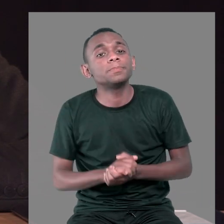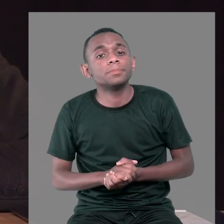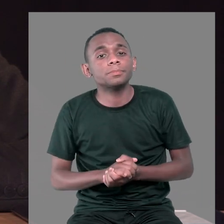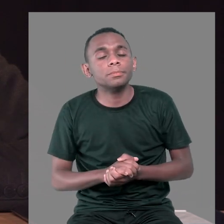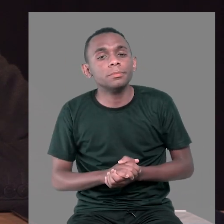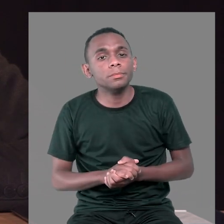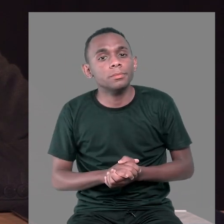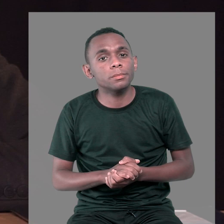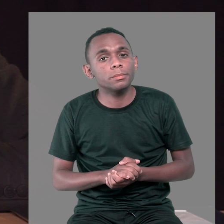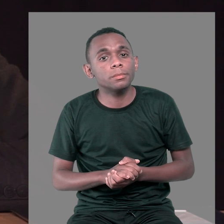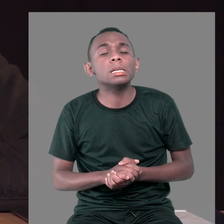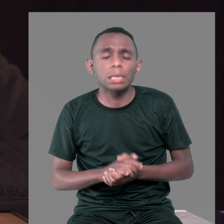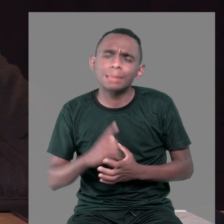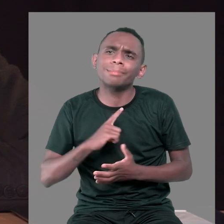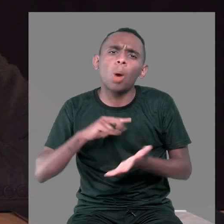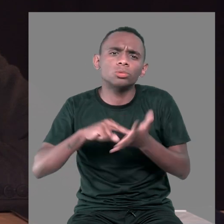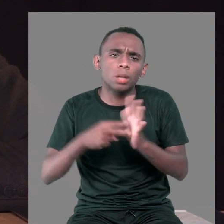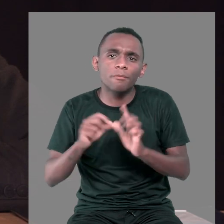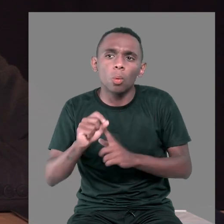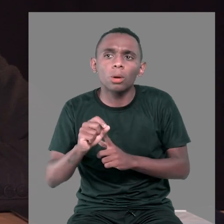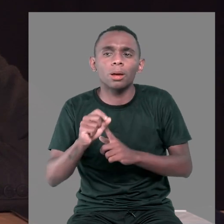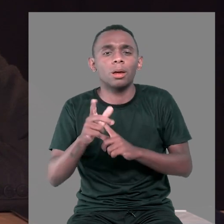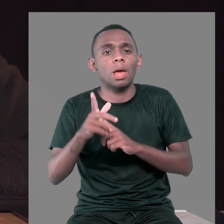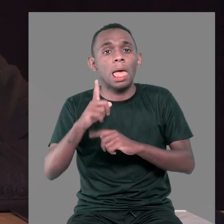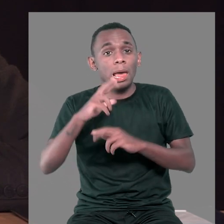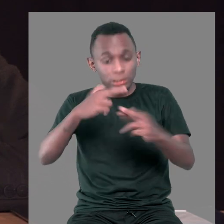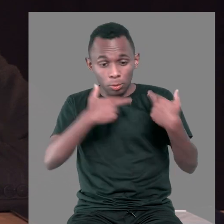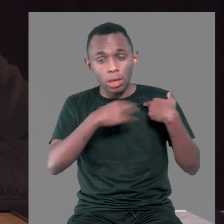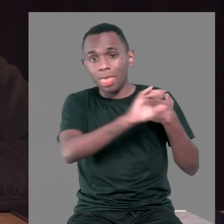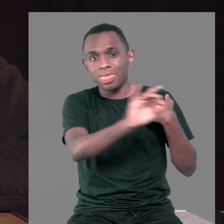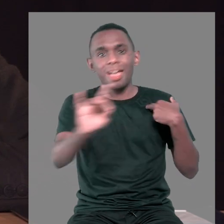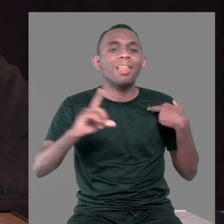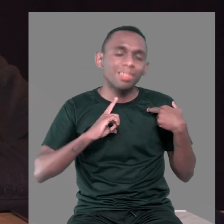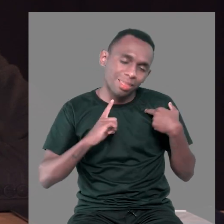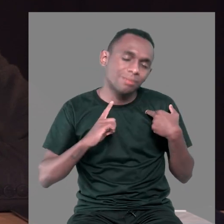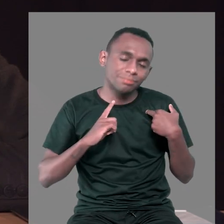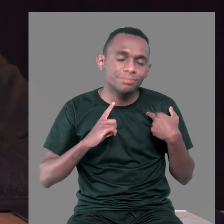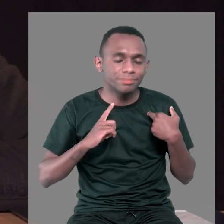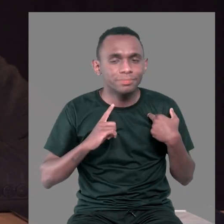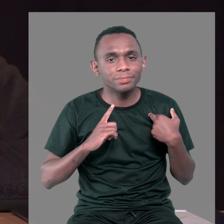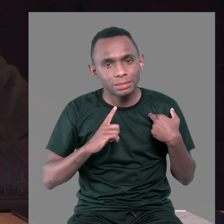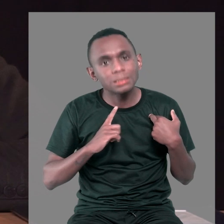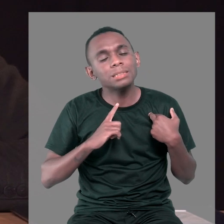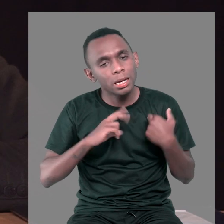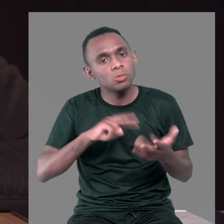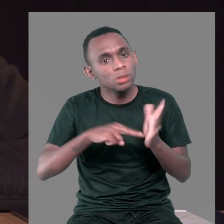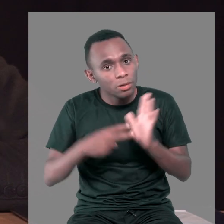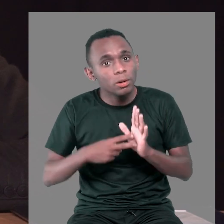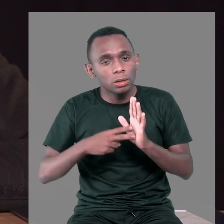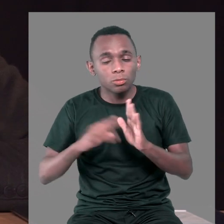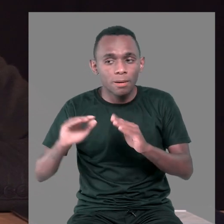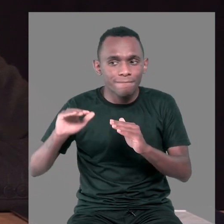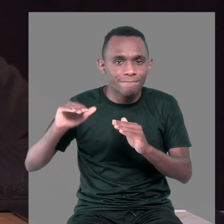De um panfletismo político, muito além disso, eu acho que é crucial nós recordarmos a